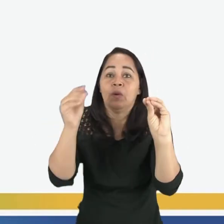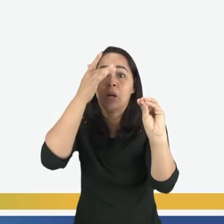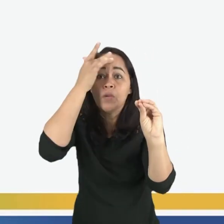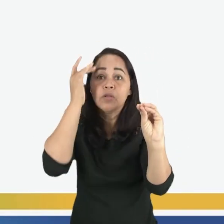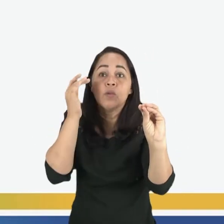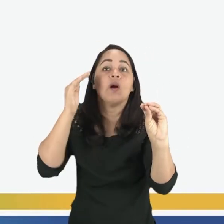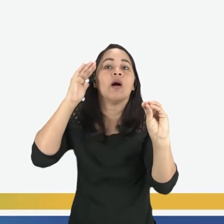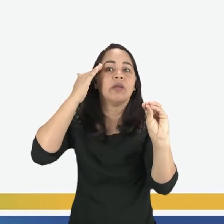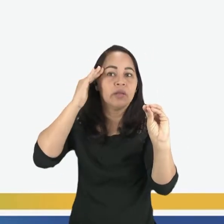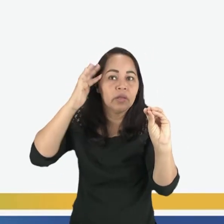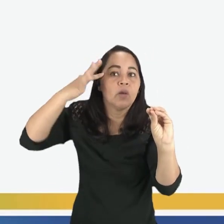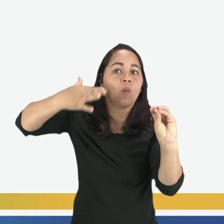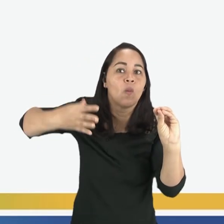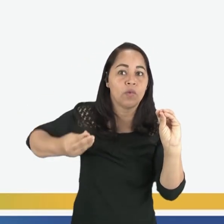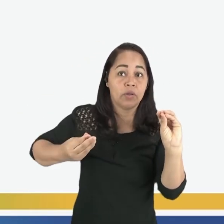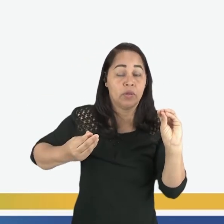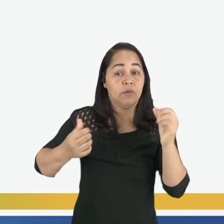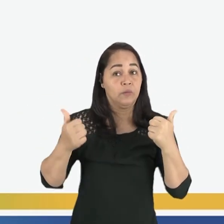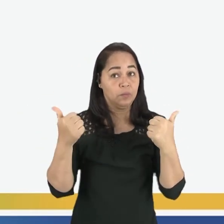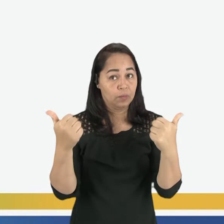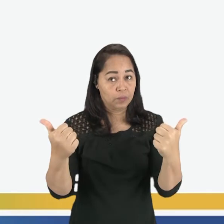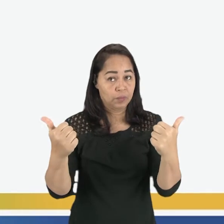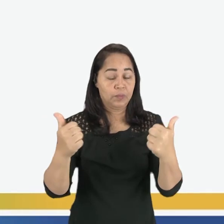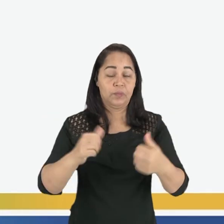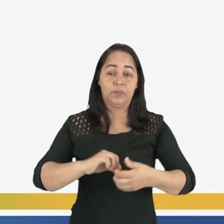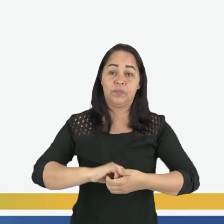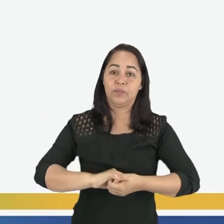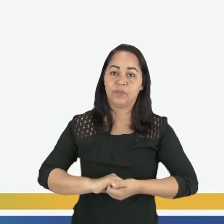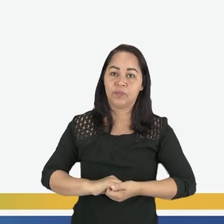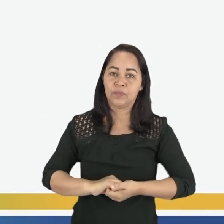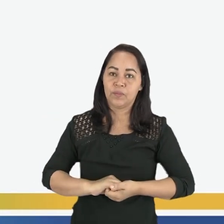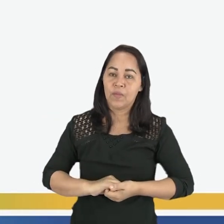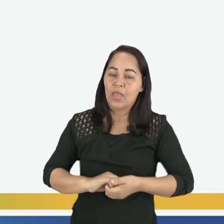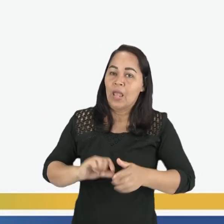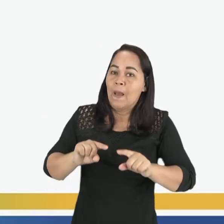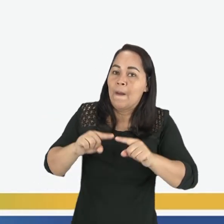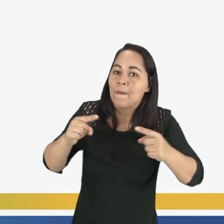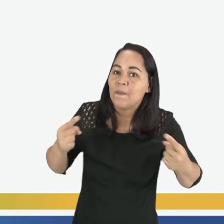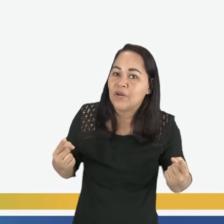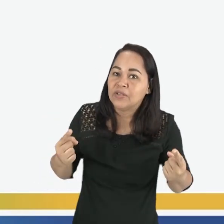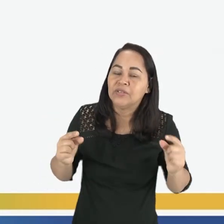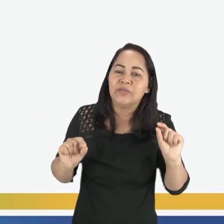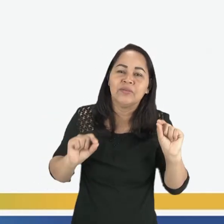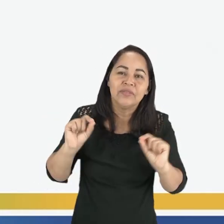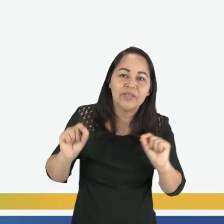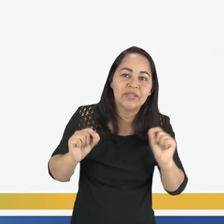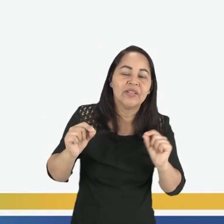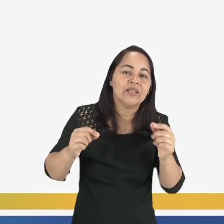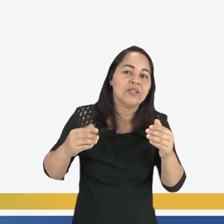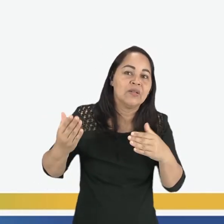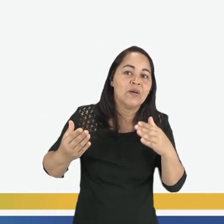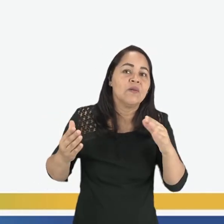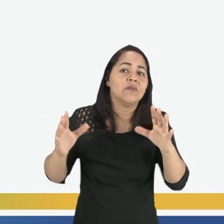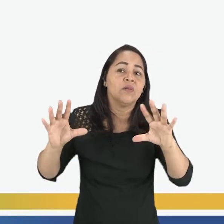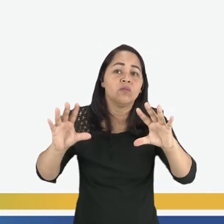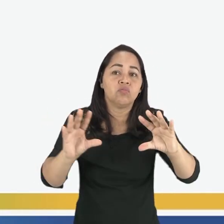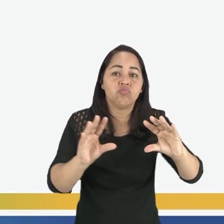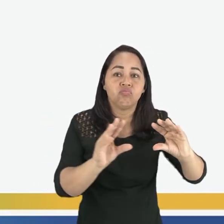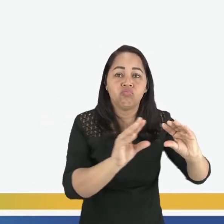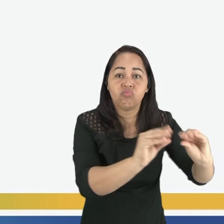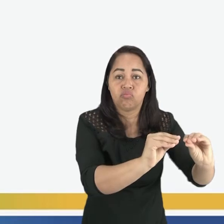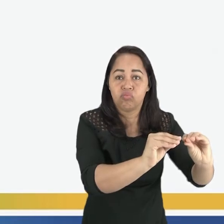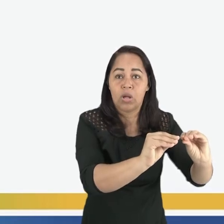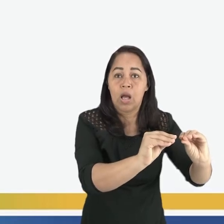e compreender. Tudo bem? Entretanto, a escrita foi desaparecendo quando começou a se misturar com a